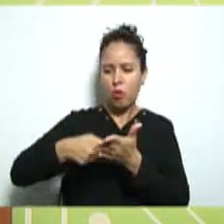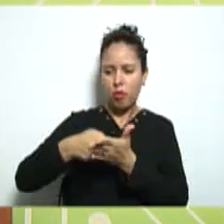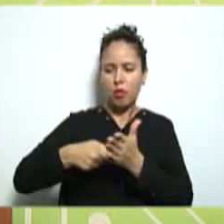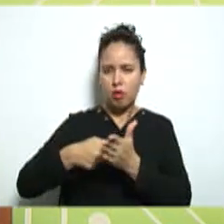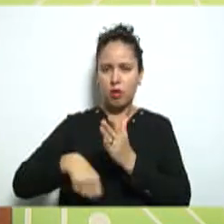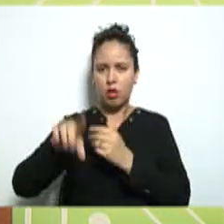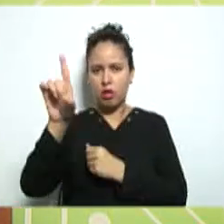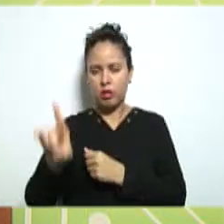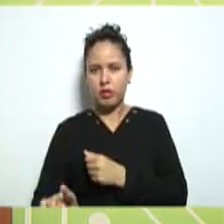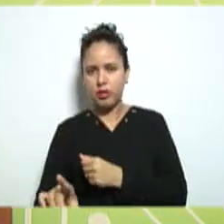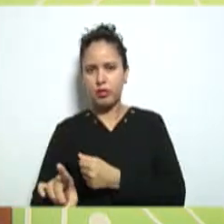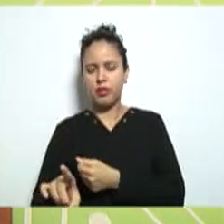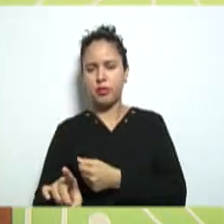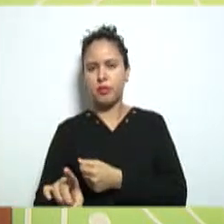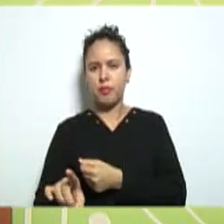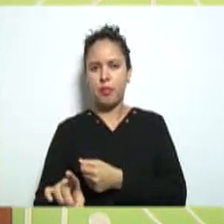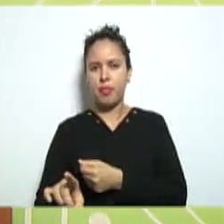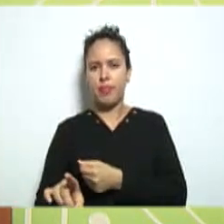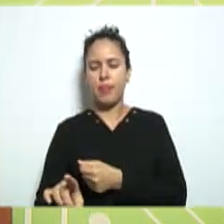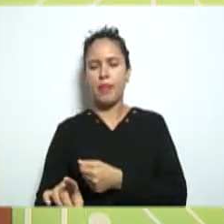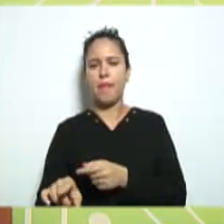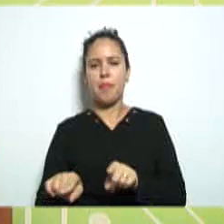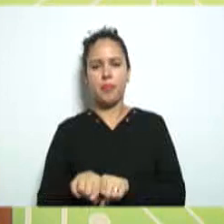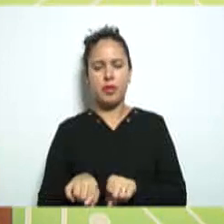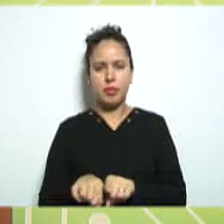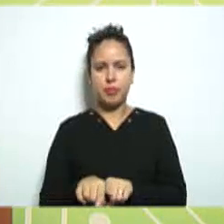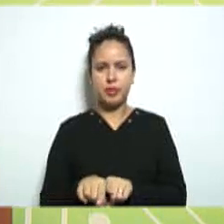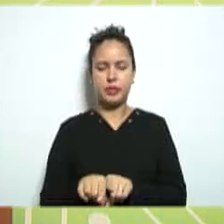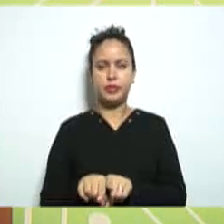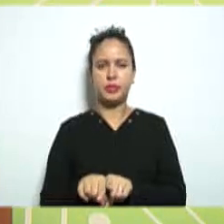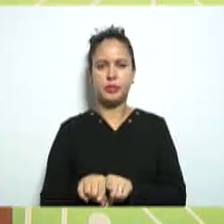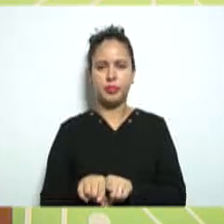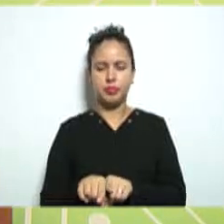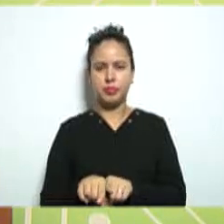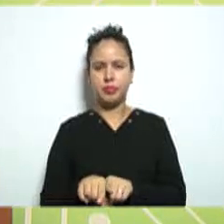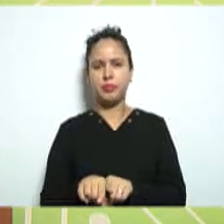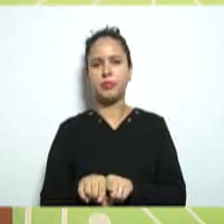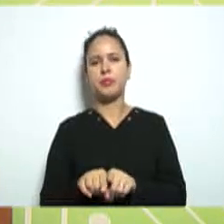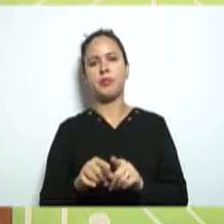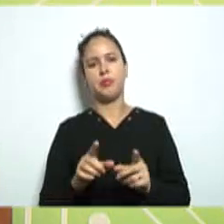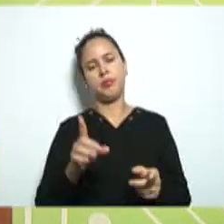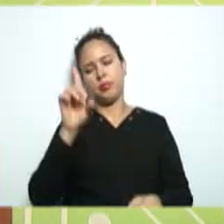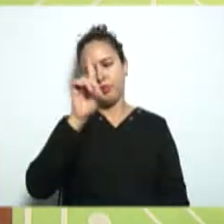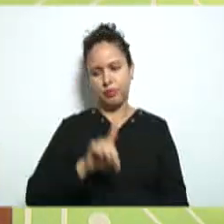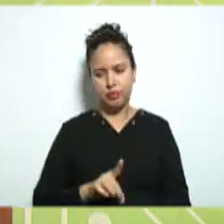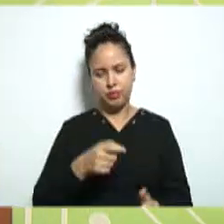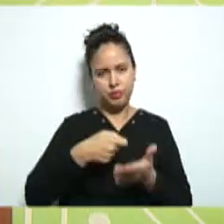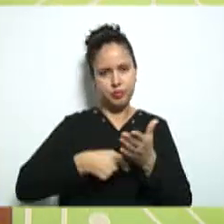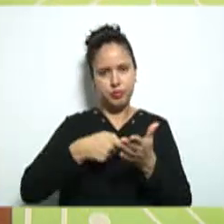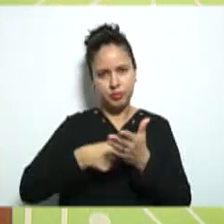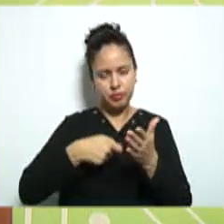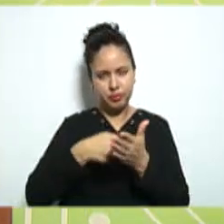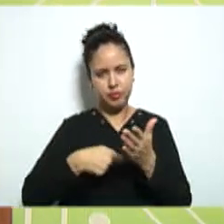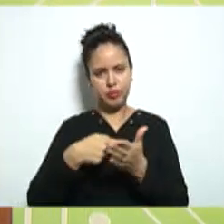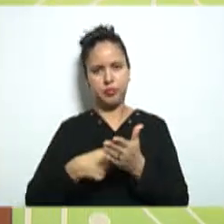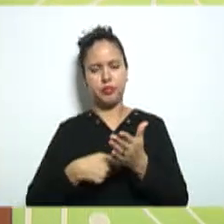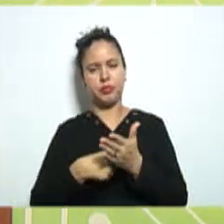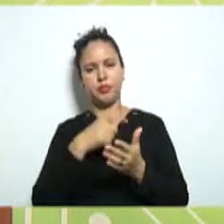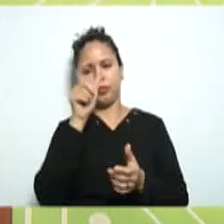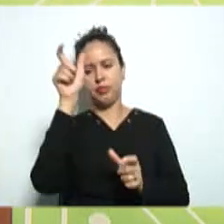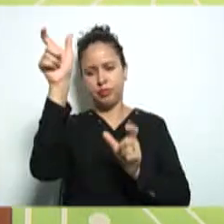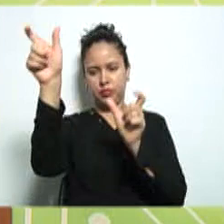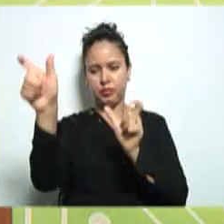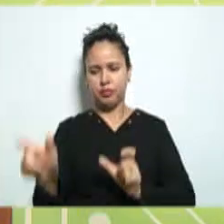seu empregador, não tem como você exigir os deveres do seu contratante e também não tem como você